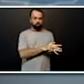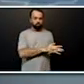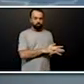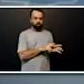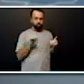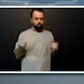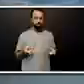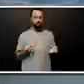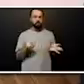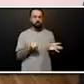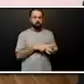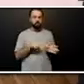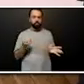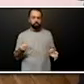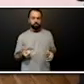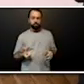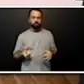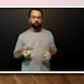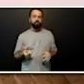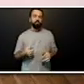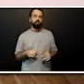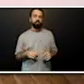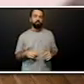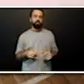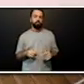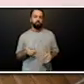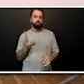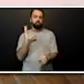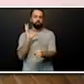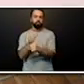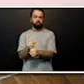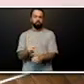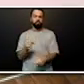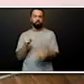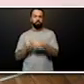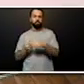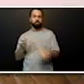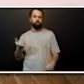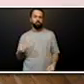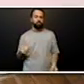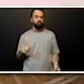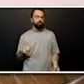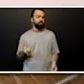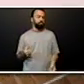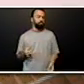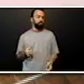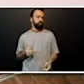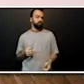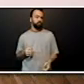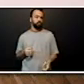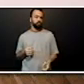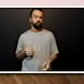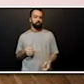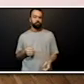menos. Menos 6, mais 6.